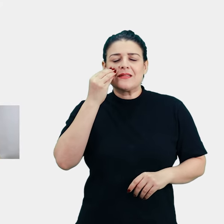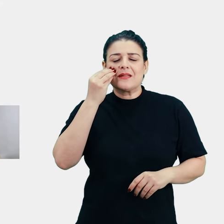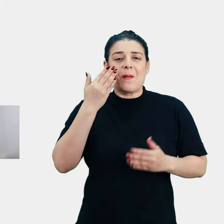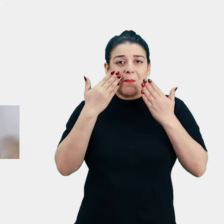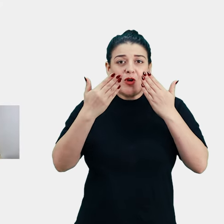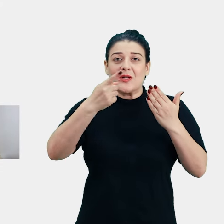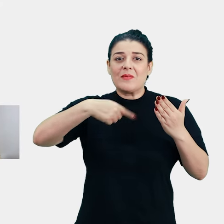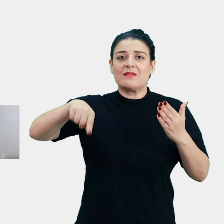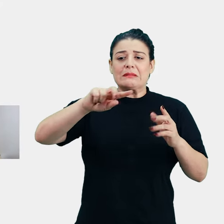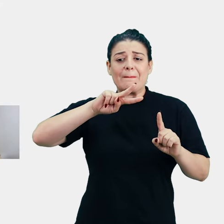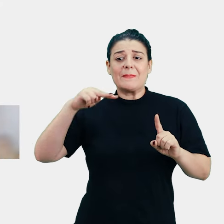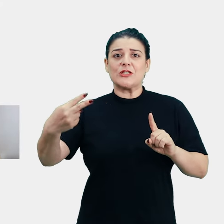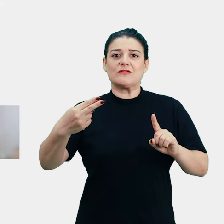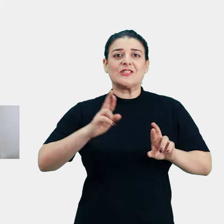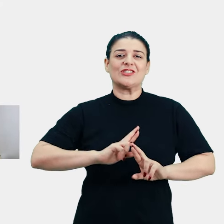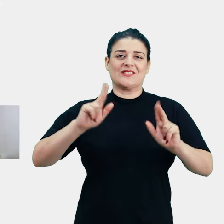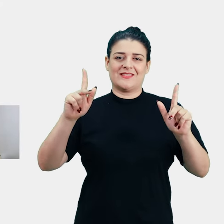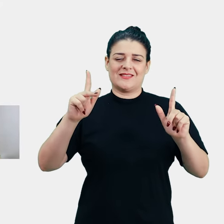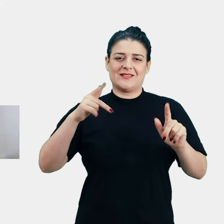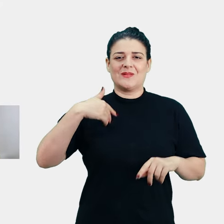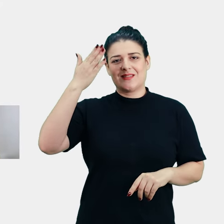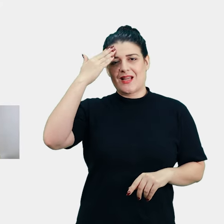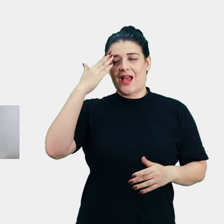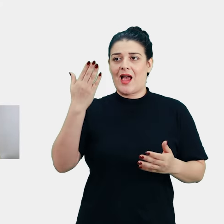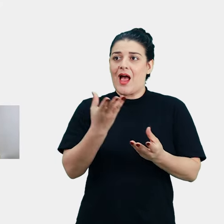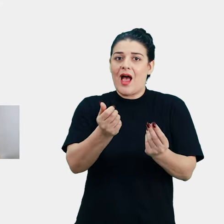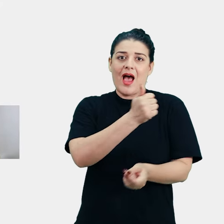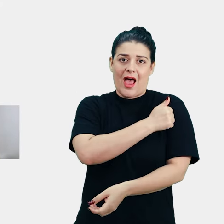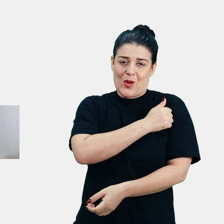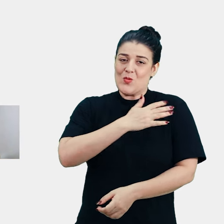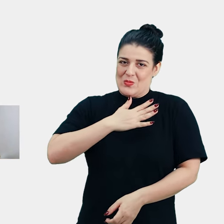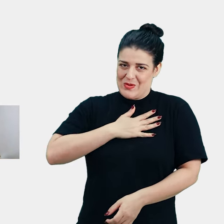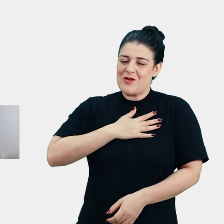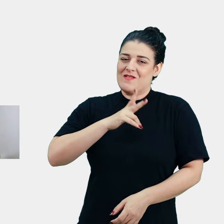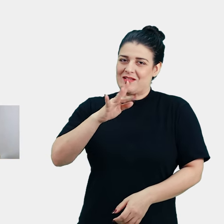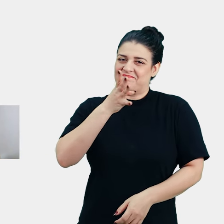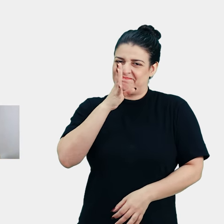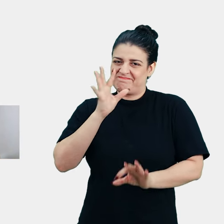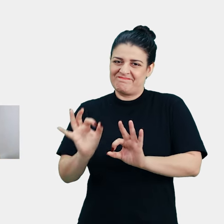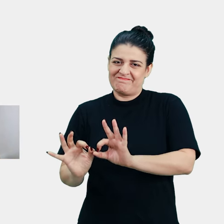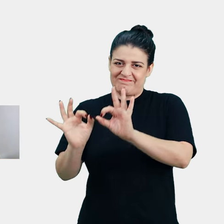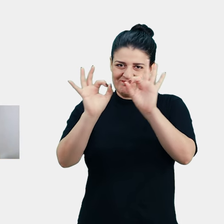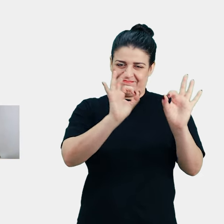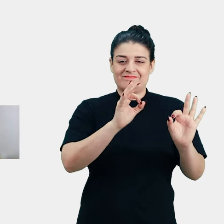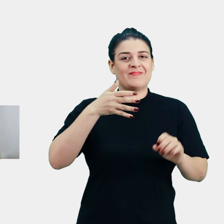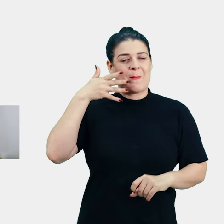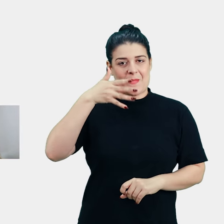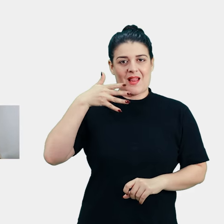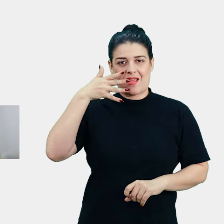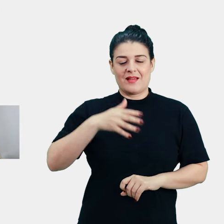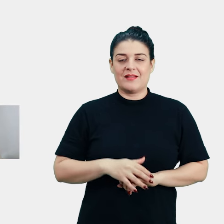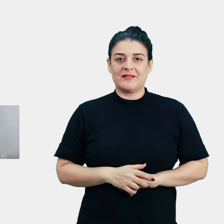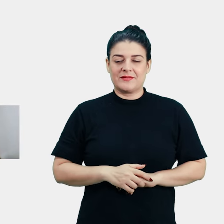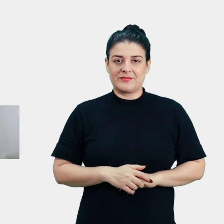olhar, né? Eu sei que aqui provavelmente muitos alunos meus, né, vão estar assistindo essa palestra,